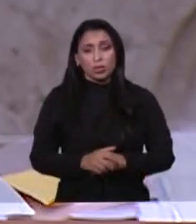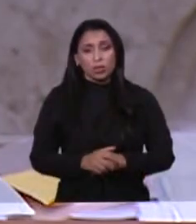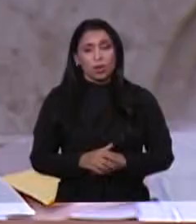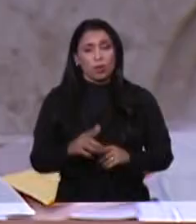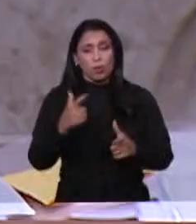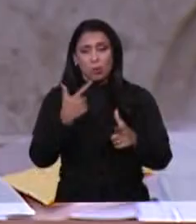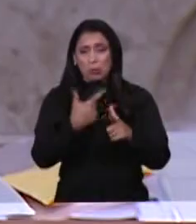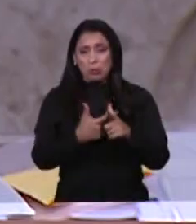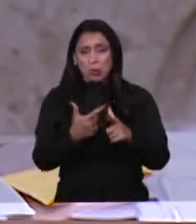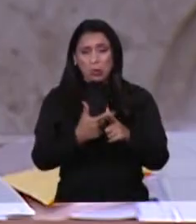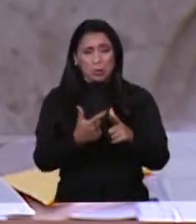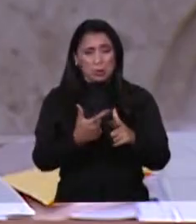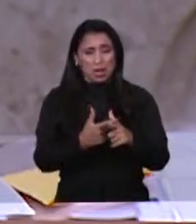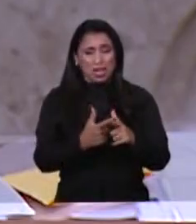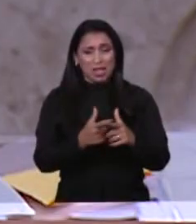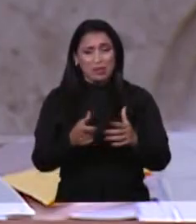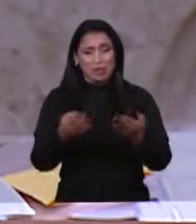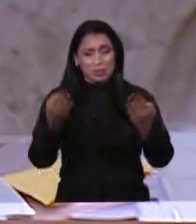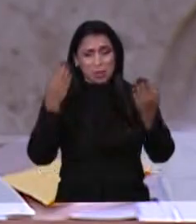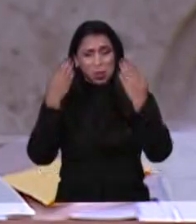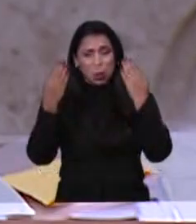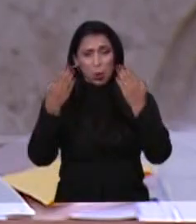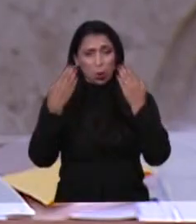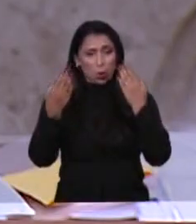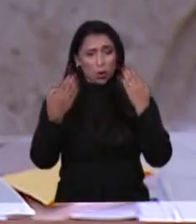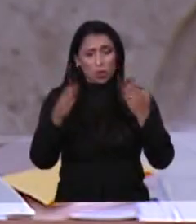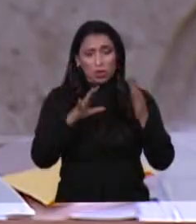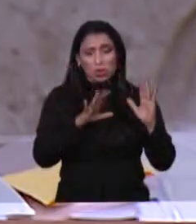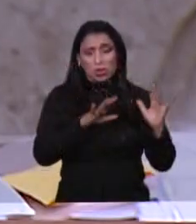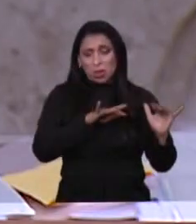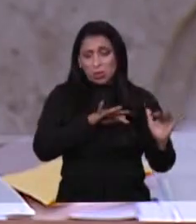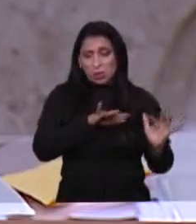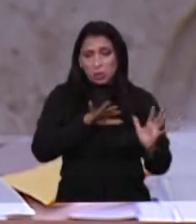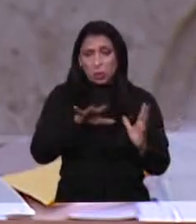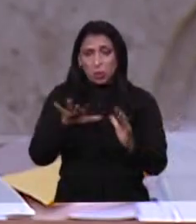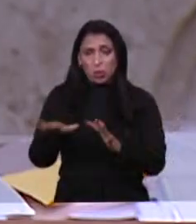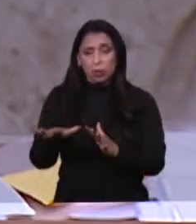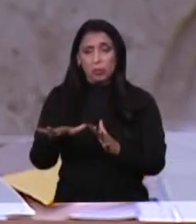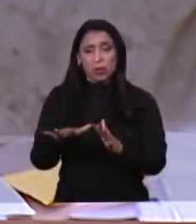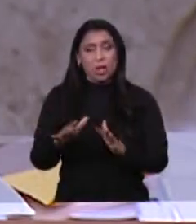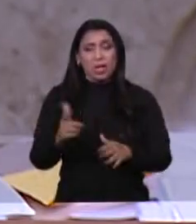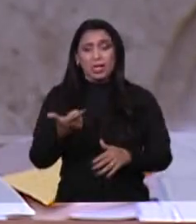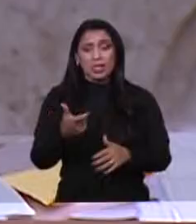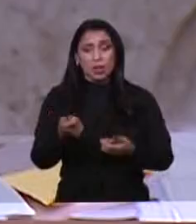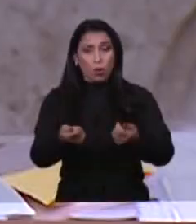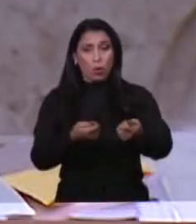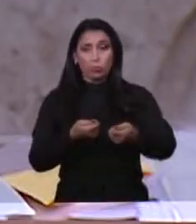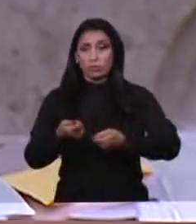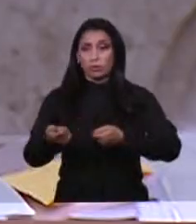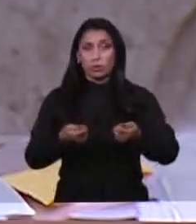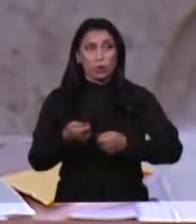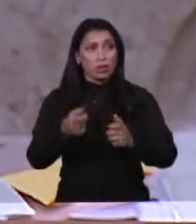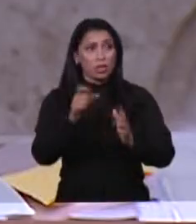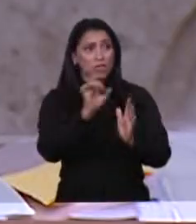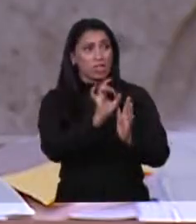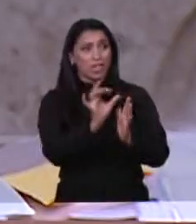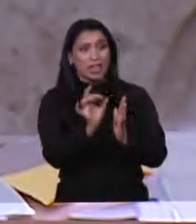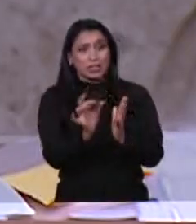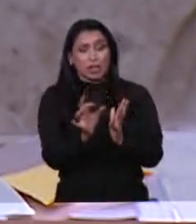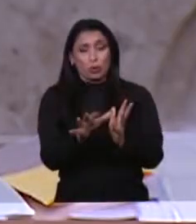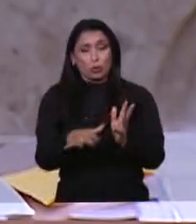esquizofrenia coletiva, em que os freios morais de cada indivíduo se dissolvem num